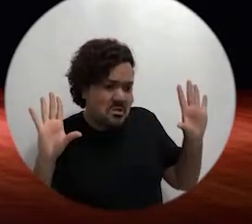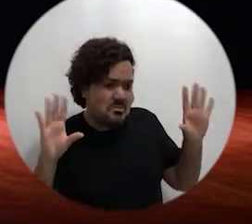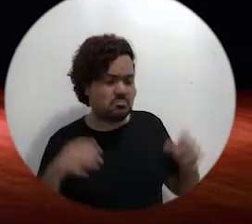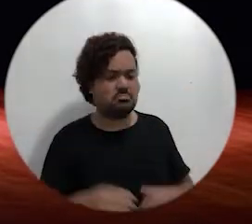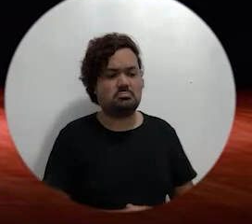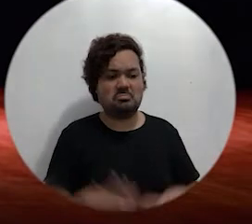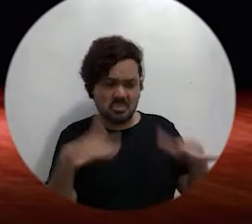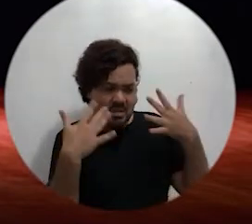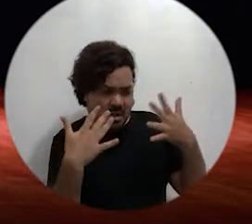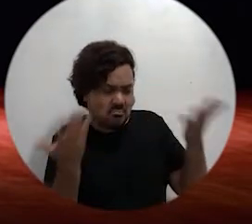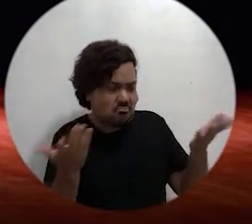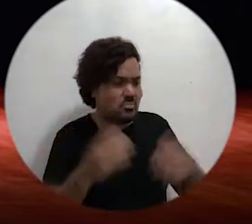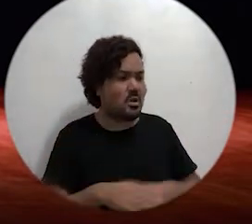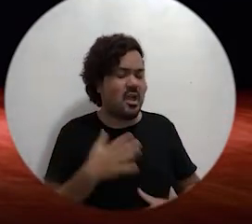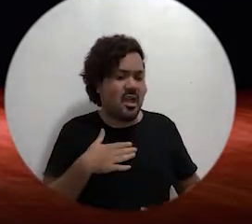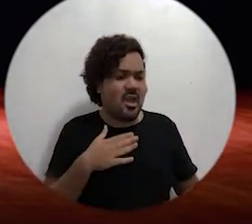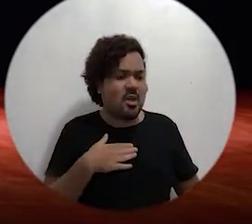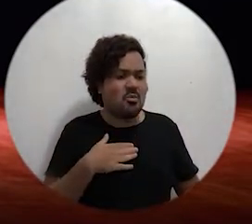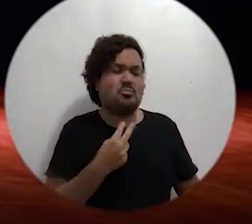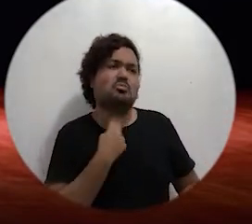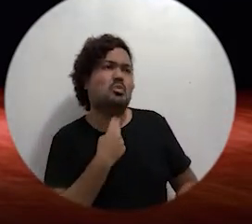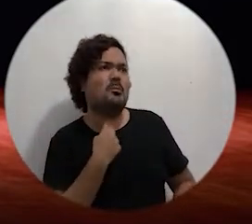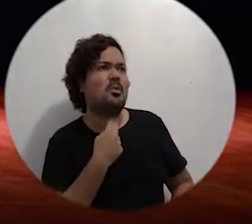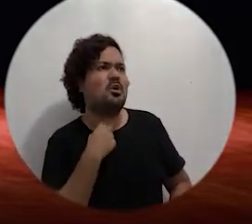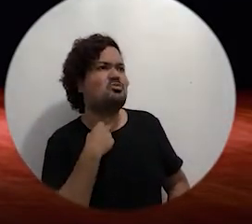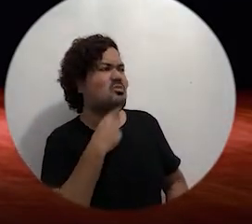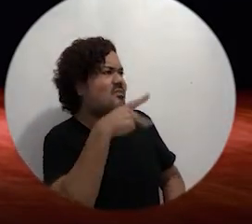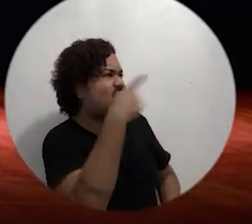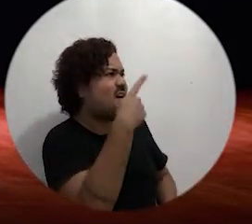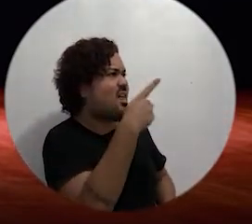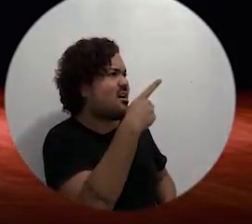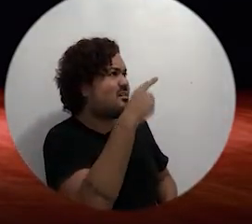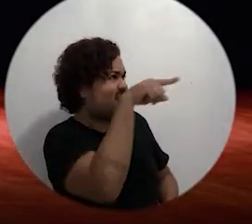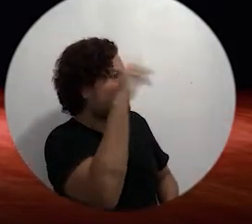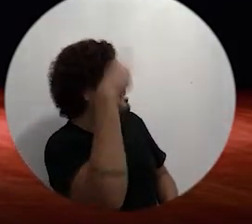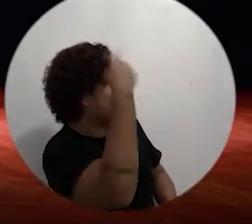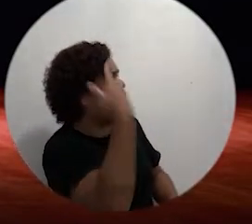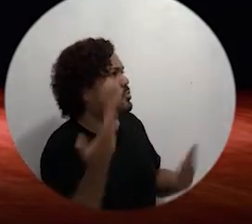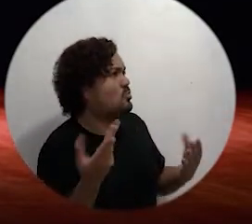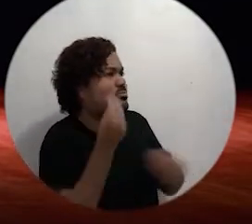ligado? Eu não posso chegar nele e falar que ele tá de maluquice.